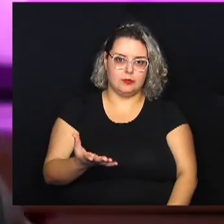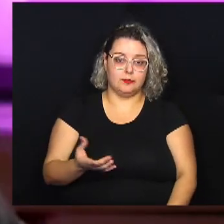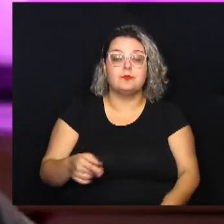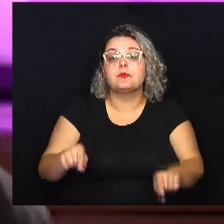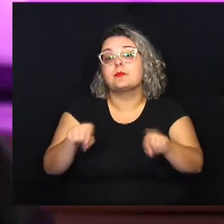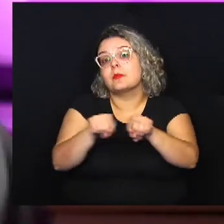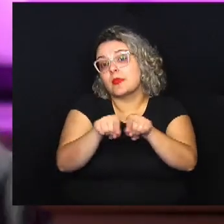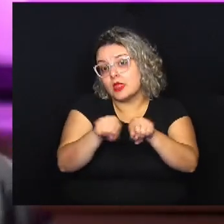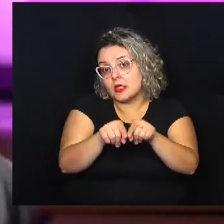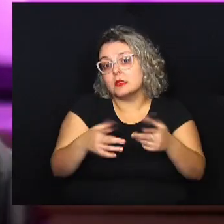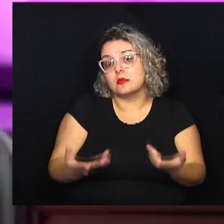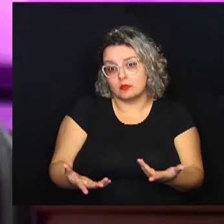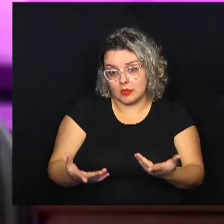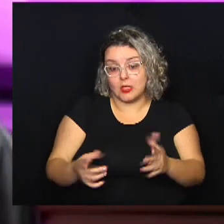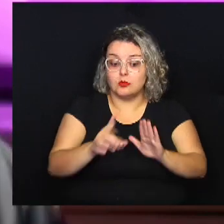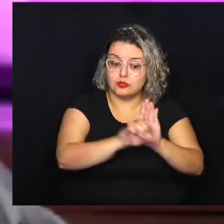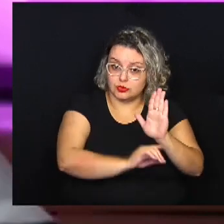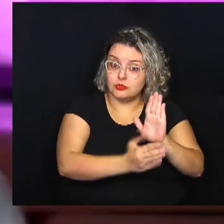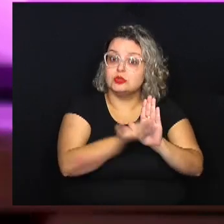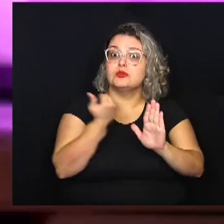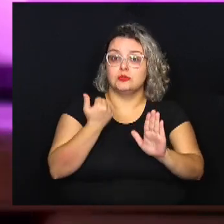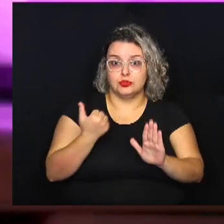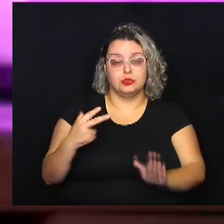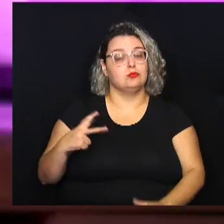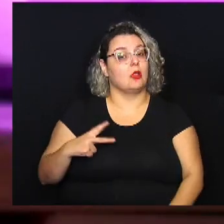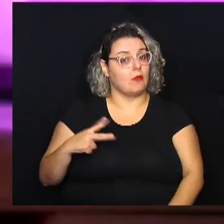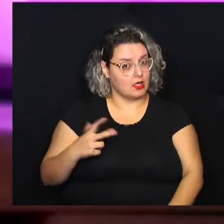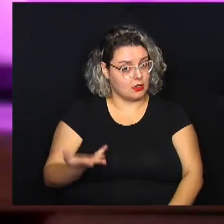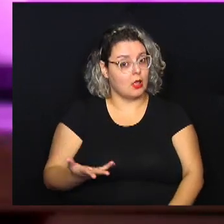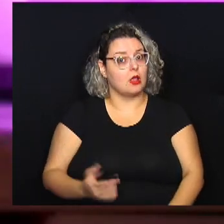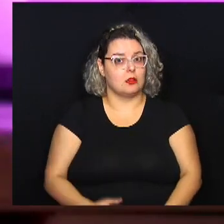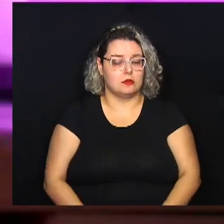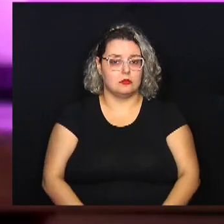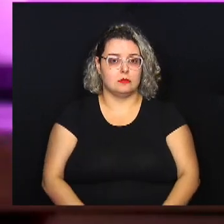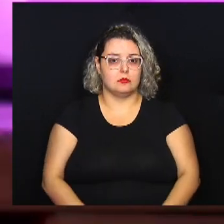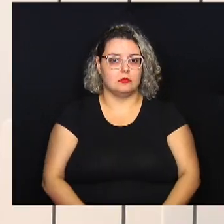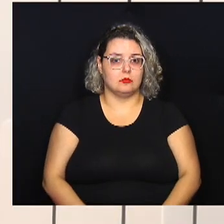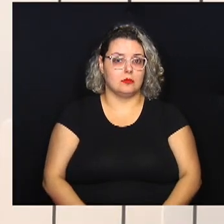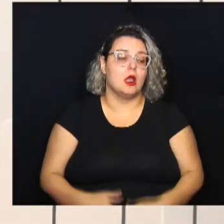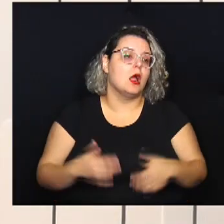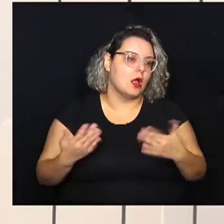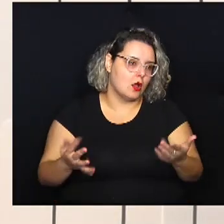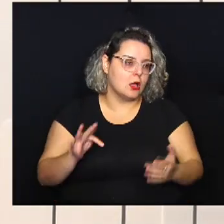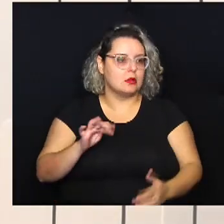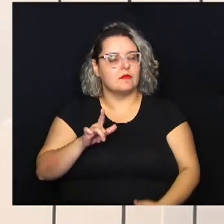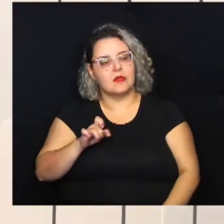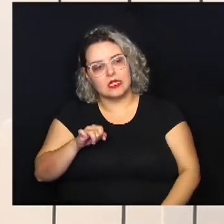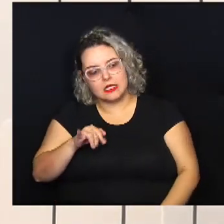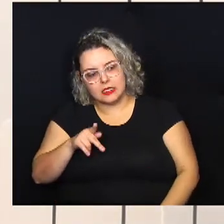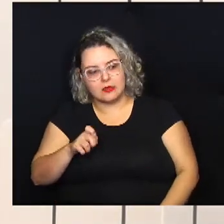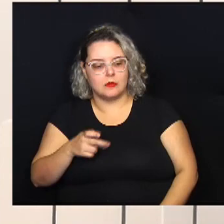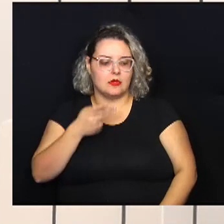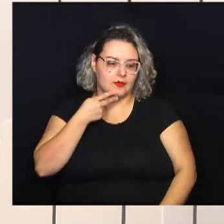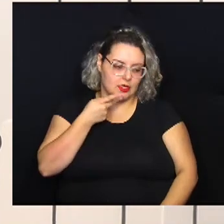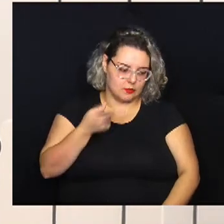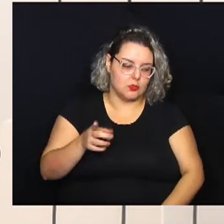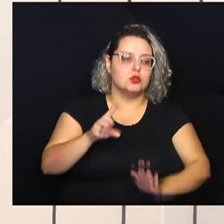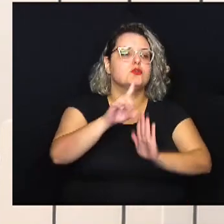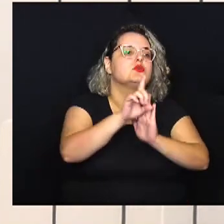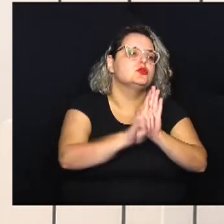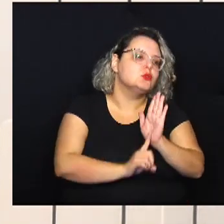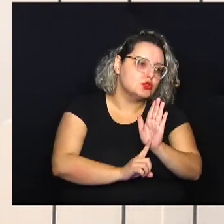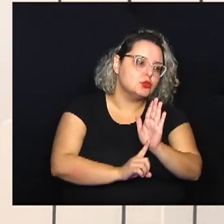inclusive, violaria o seu direito de privacidade. Agora, Felipe, a gente está falando aqui sobre os direitos